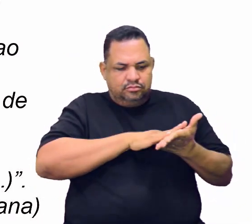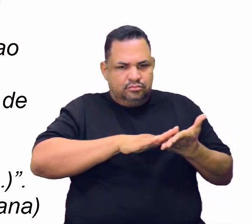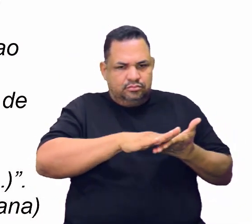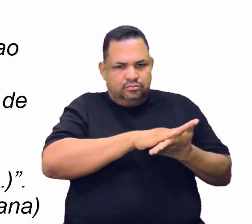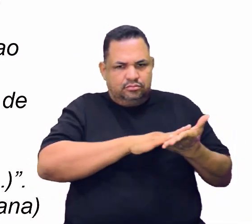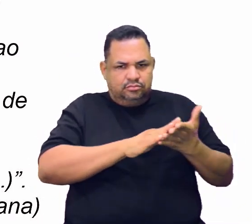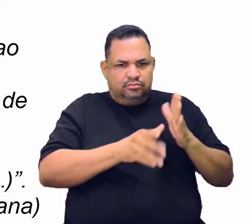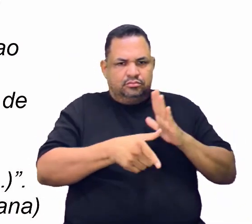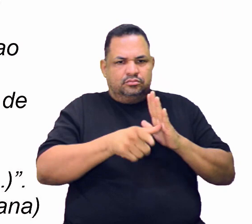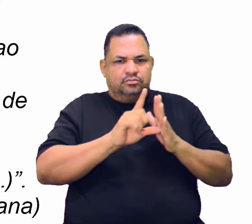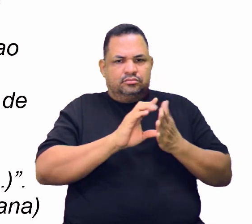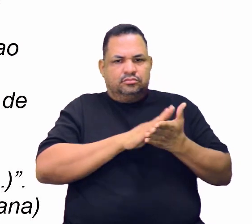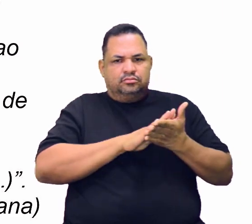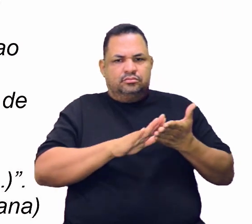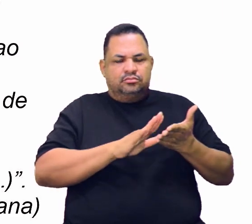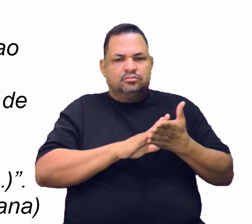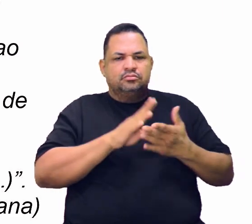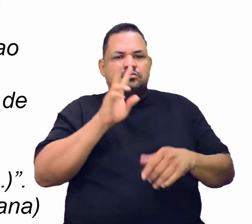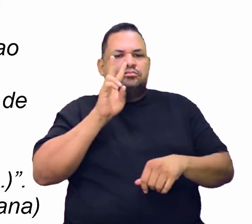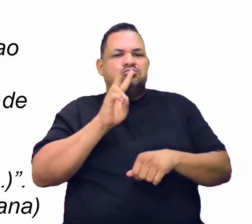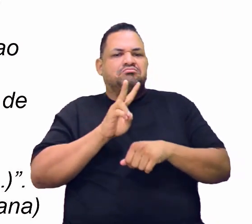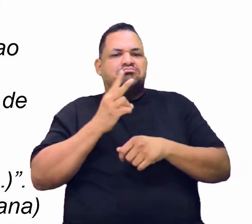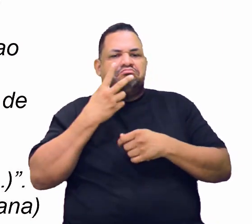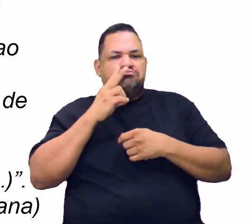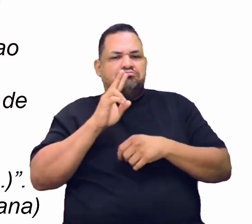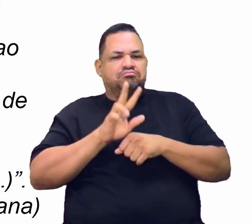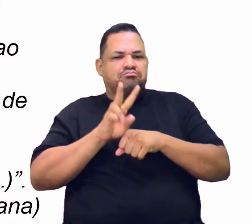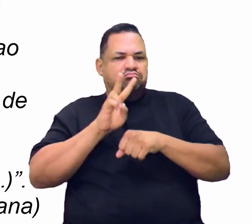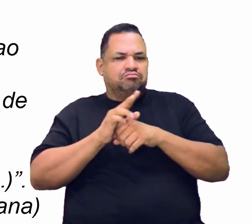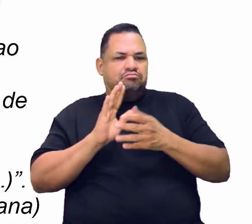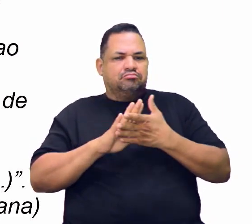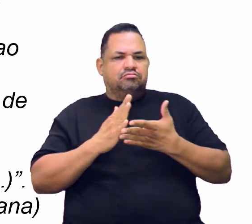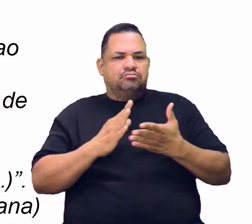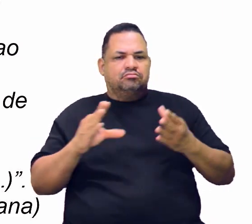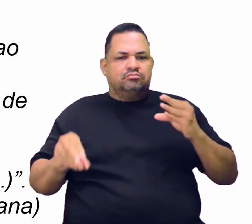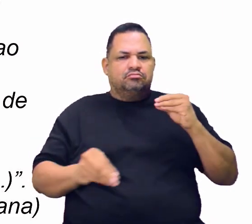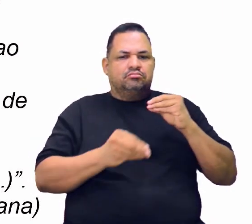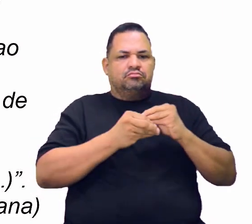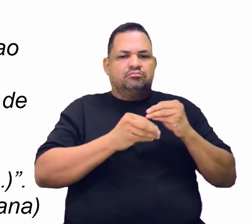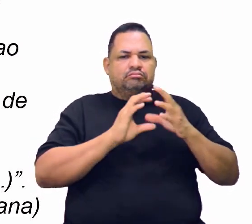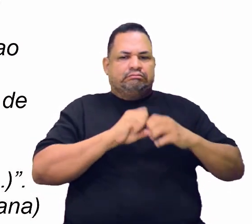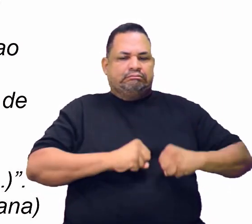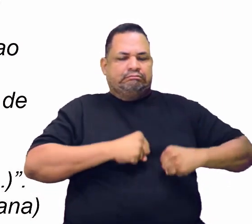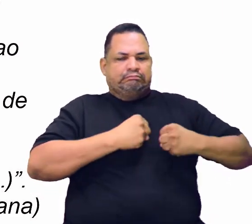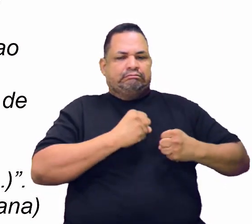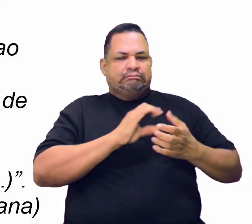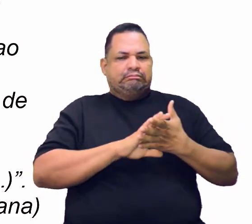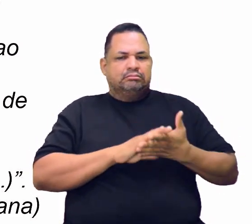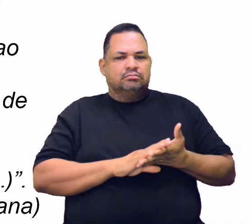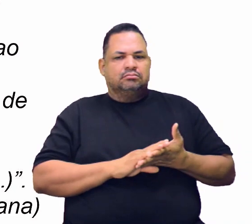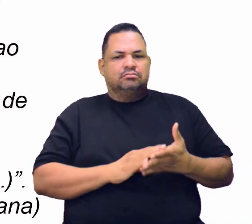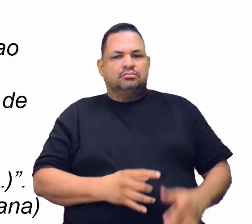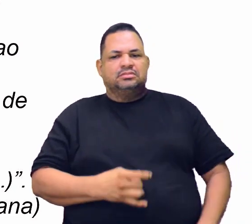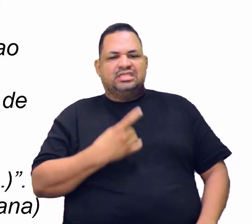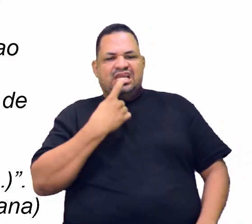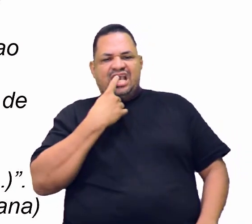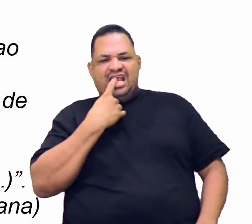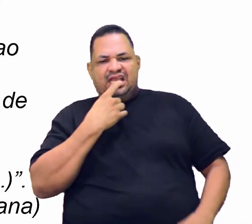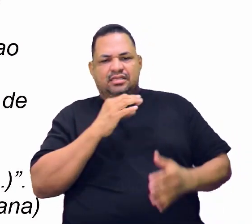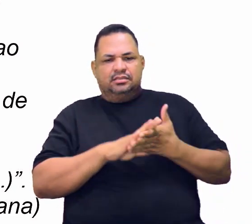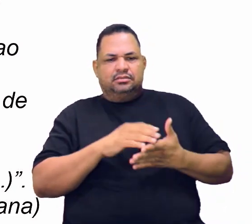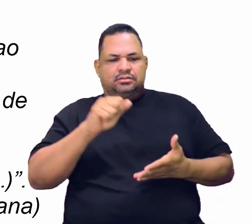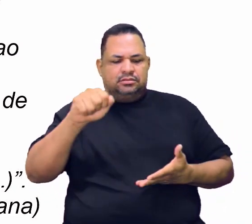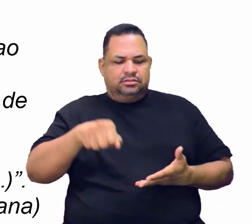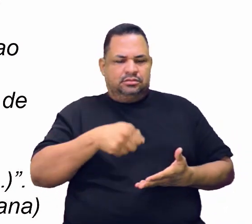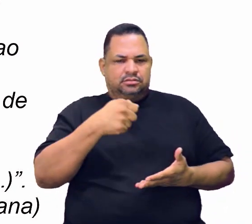untada previamente com promessas não cumpridas. Adicione a seguir o ódio e a inveja, as 10